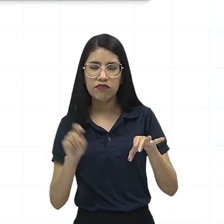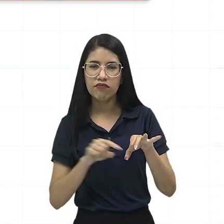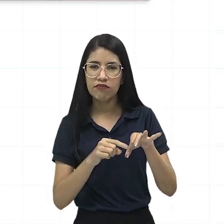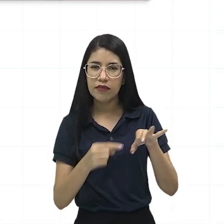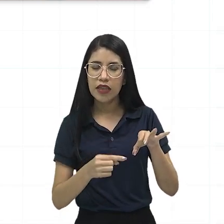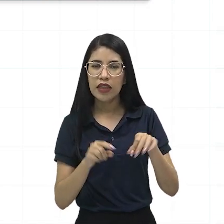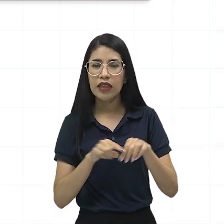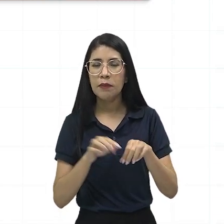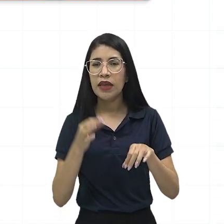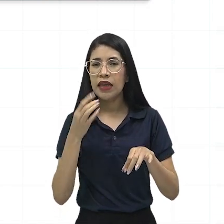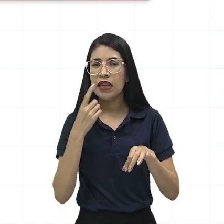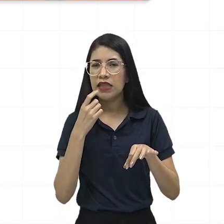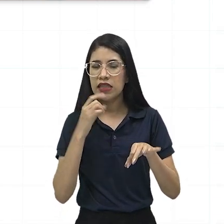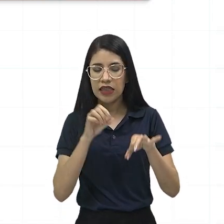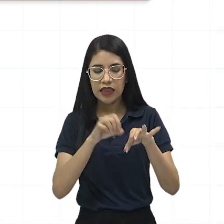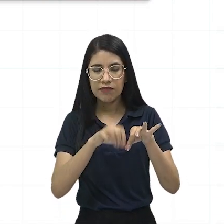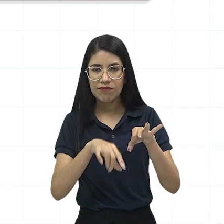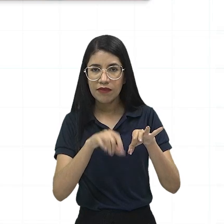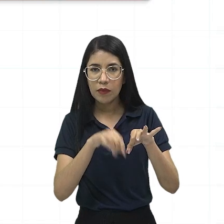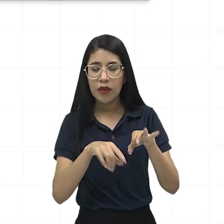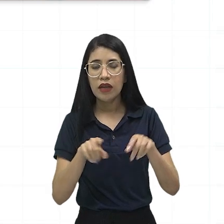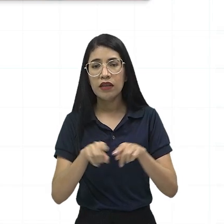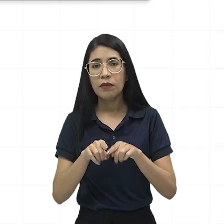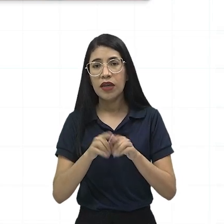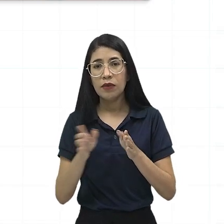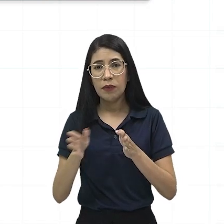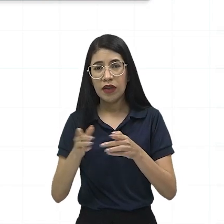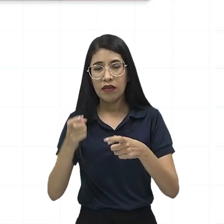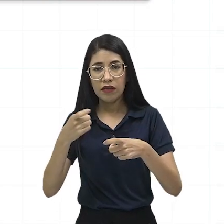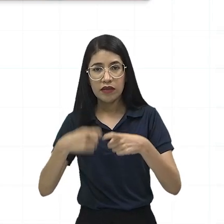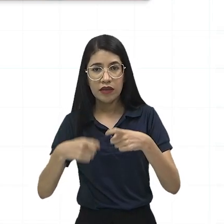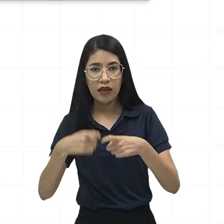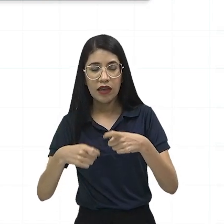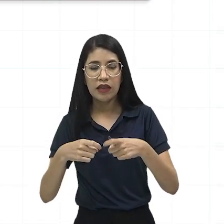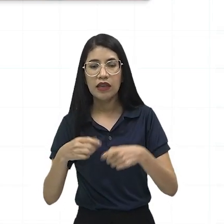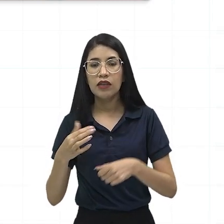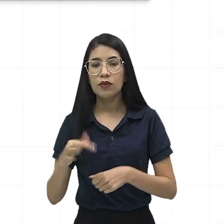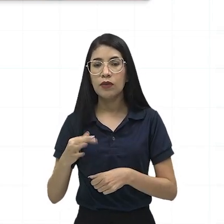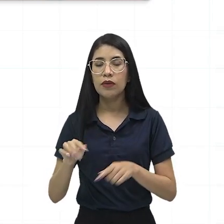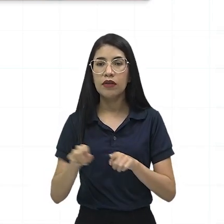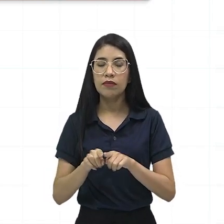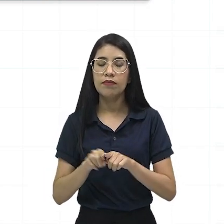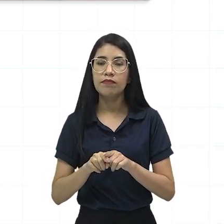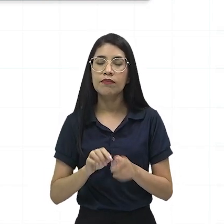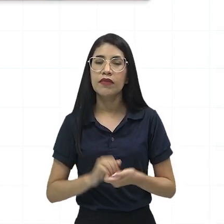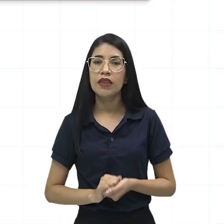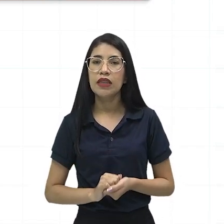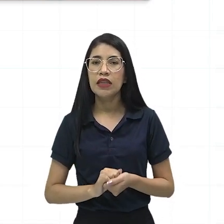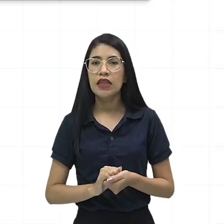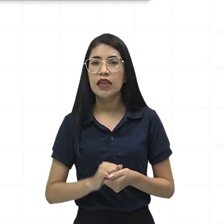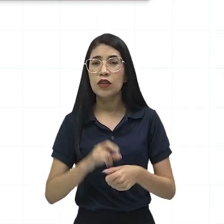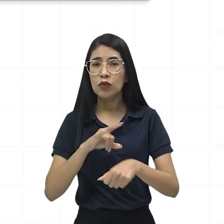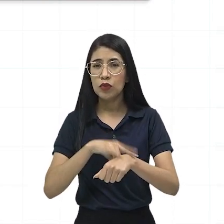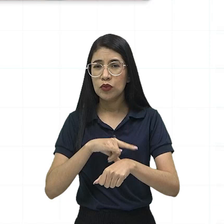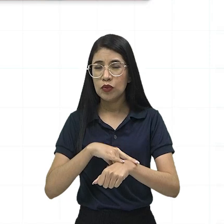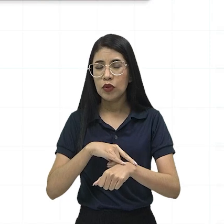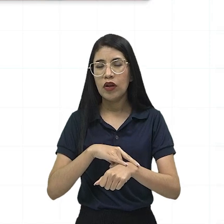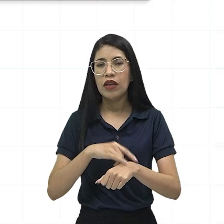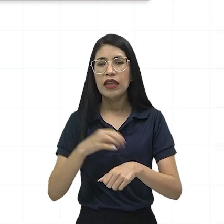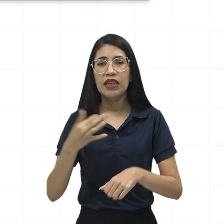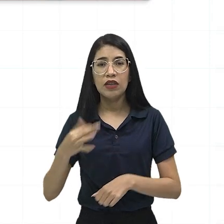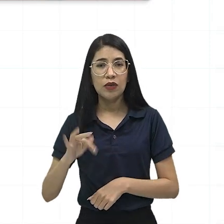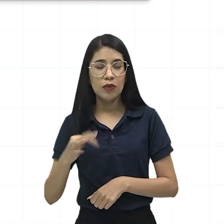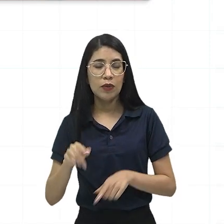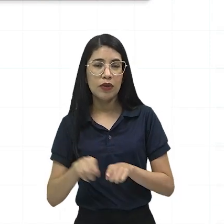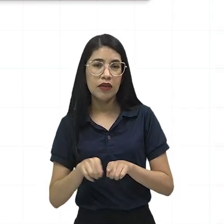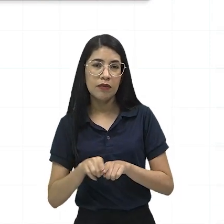sangramento espontâneo ou durante as relações sexuais, e também a dor ao urinar e ou durante